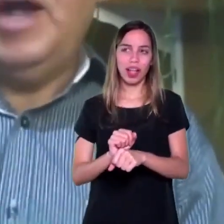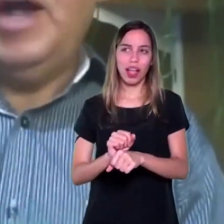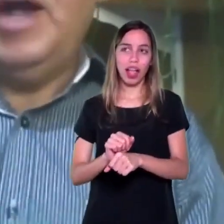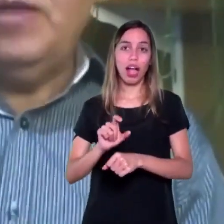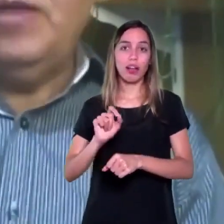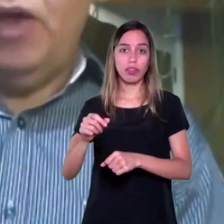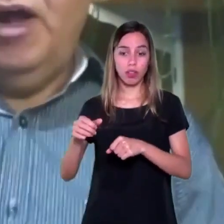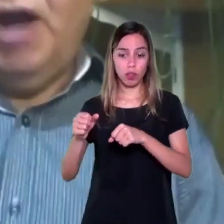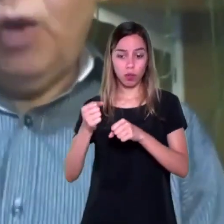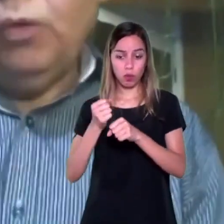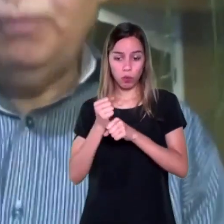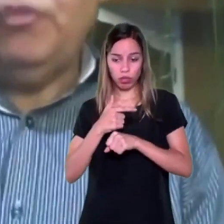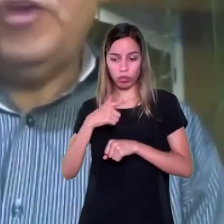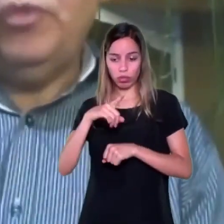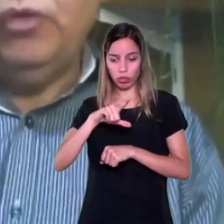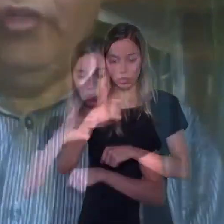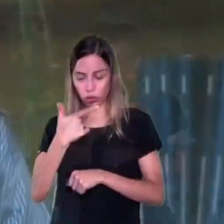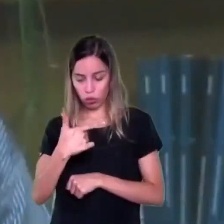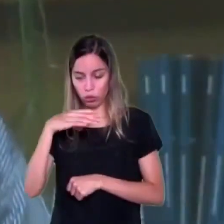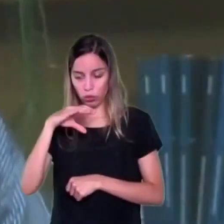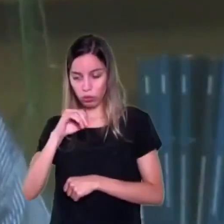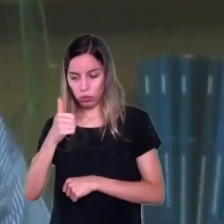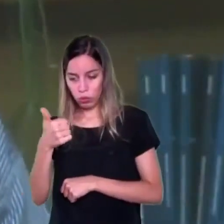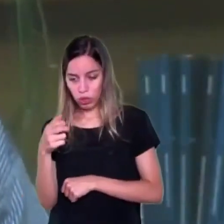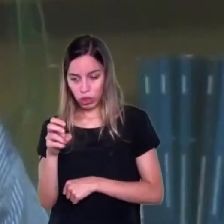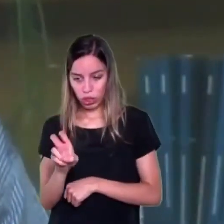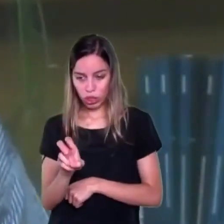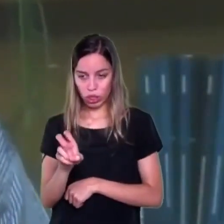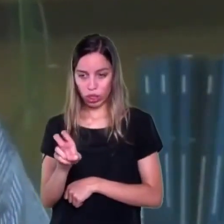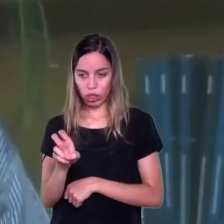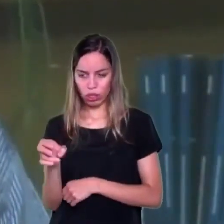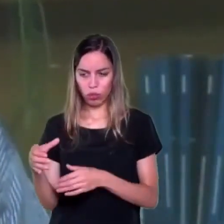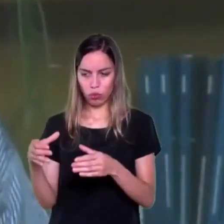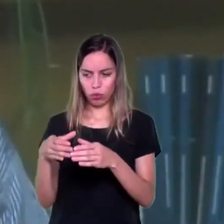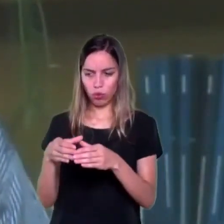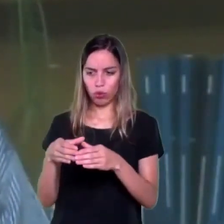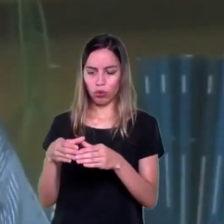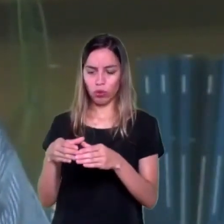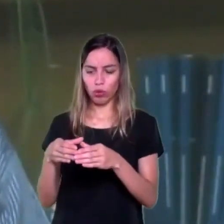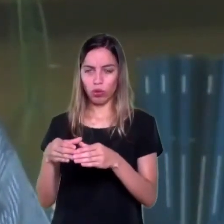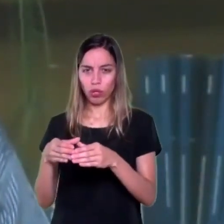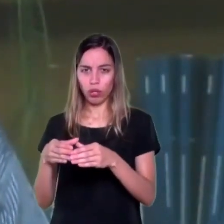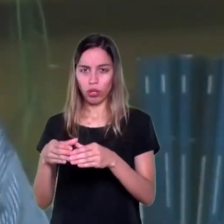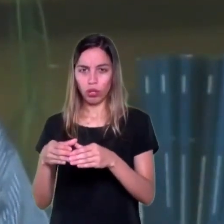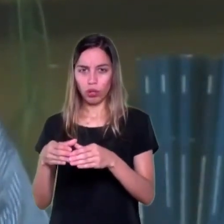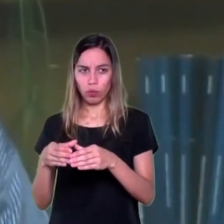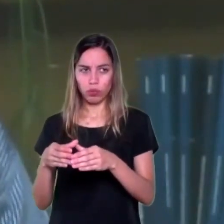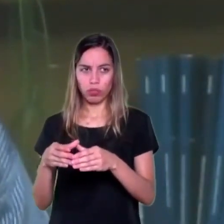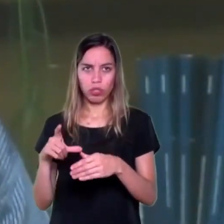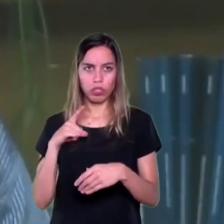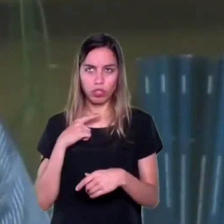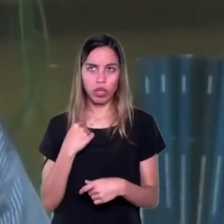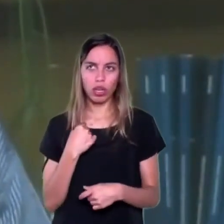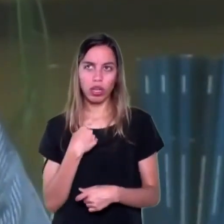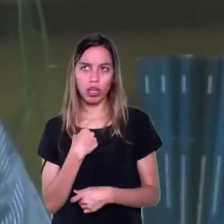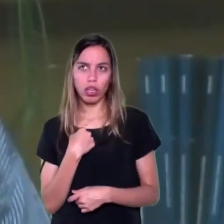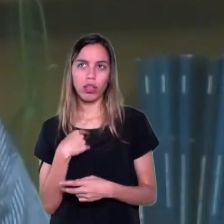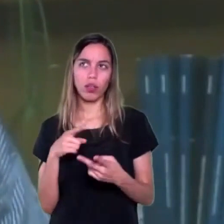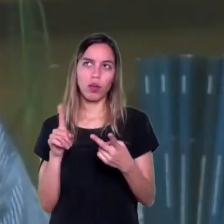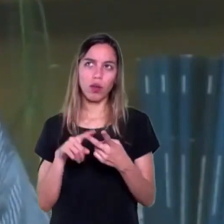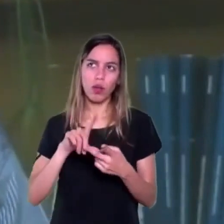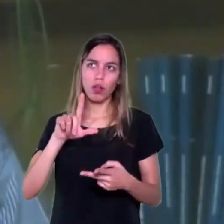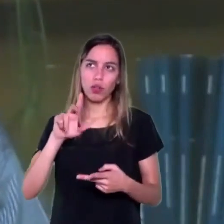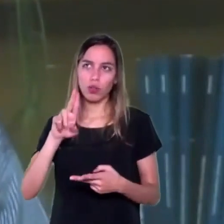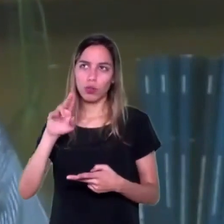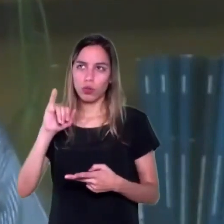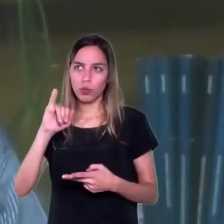pessoas ligados ao grupo de escritores itaunenses, né, entre os quais eu, Luiz Mascarenhas, que é professor